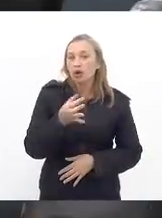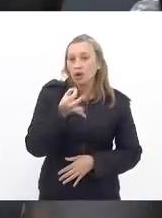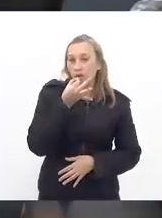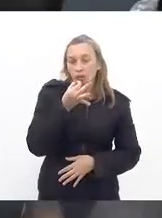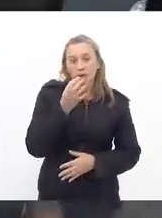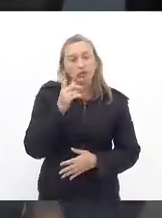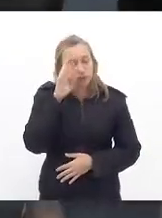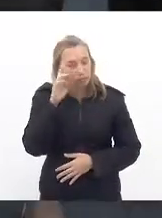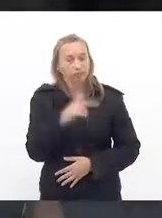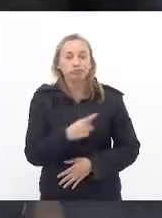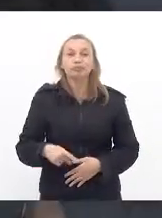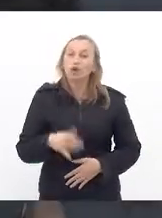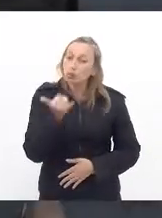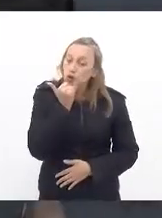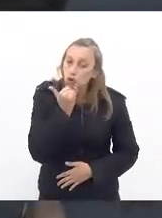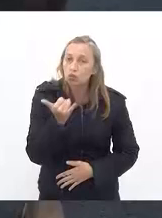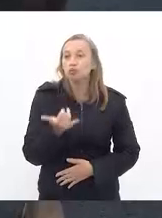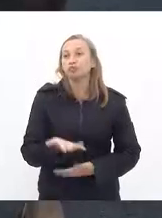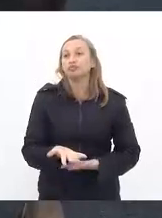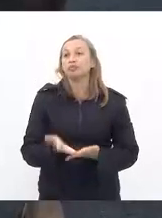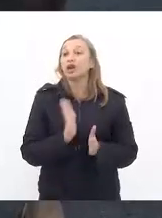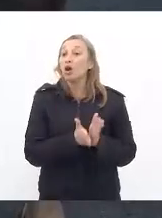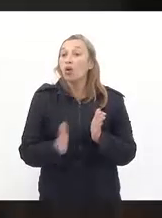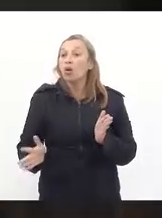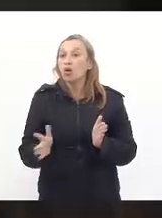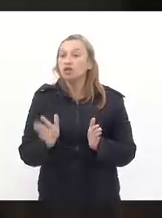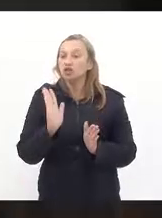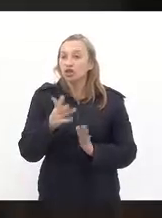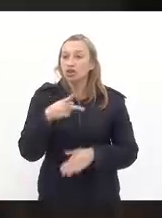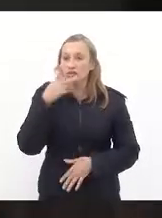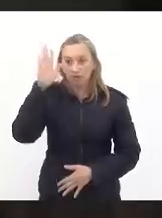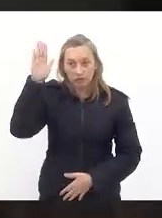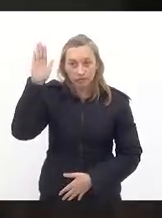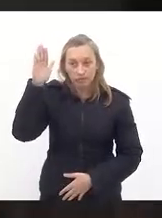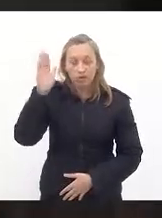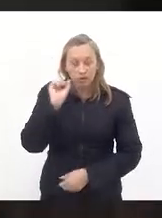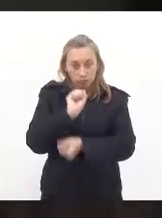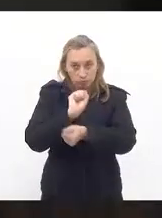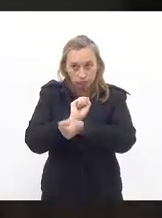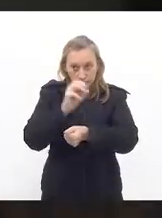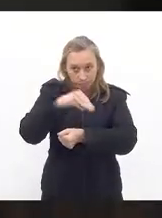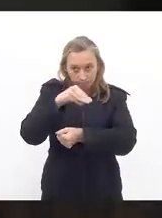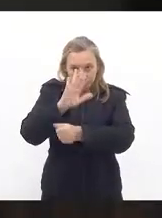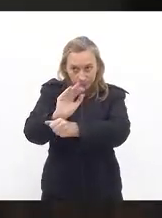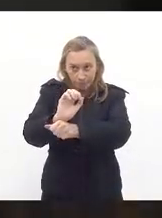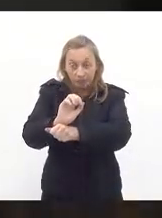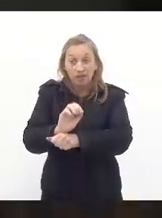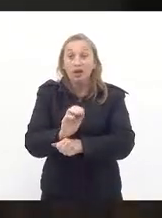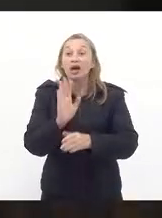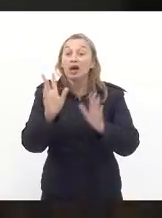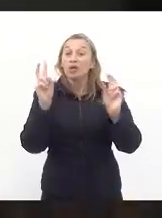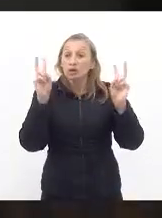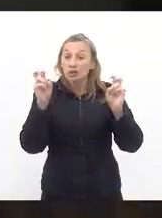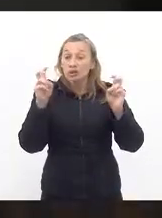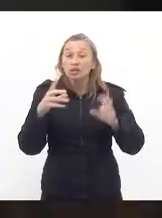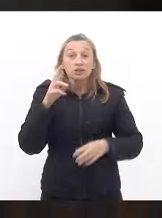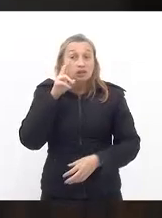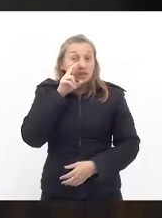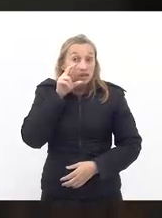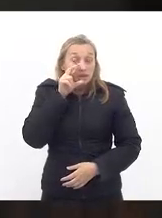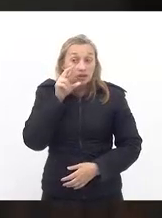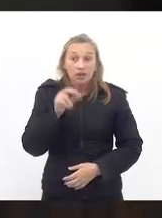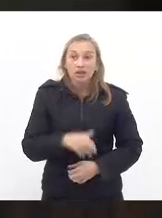senhora só me desculpe presente uma questão derrota já que eu levantei ainda a questão do deputado